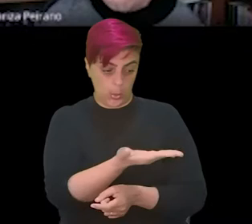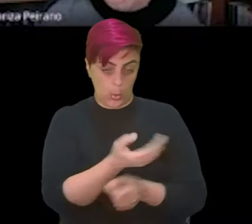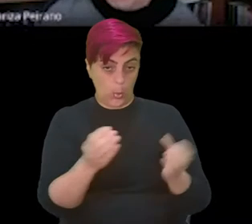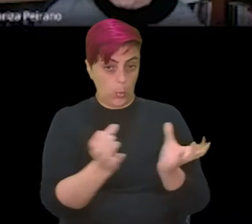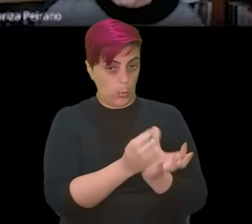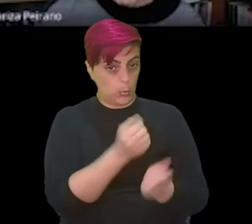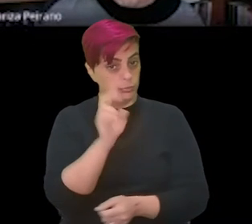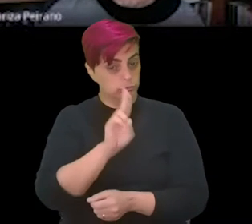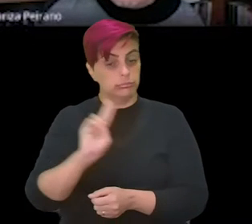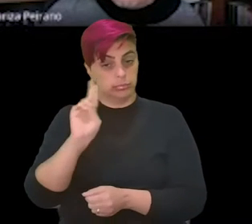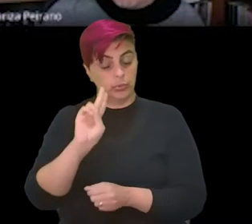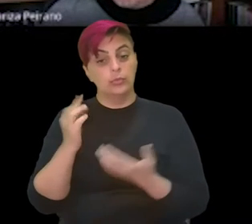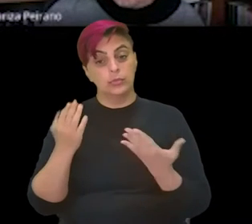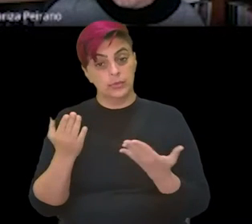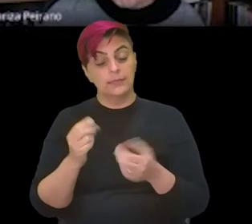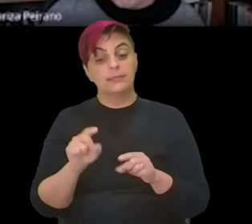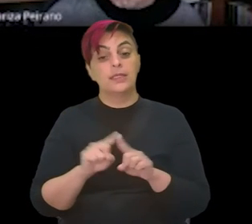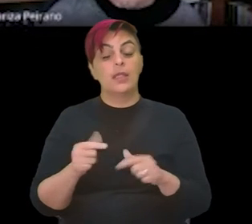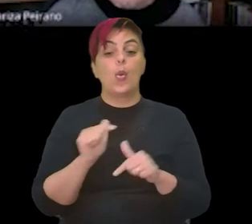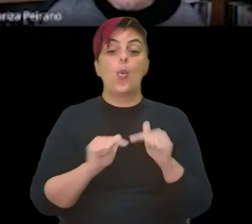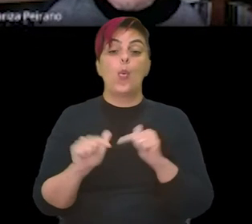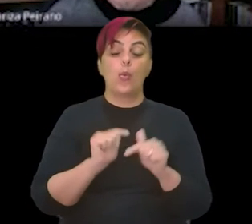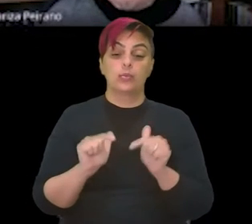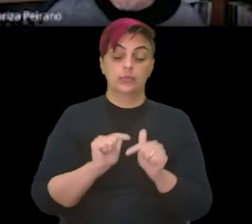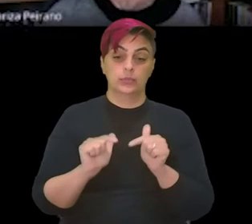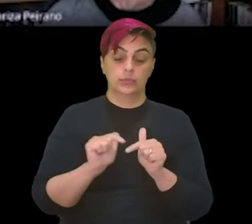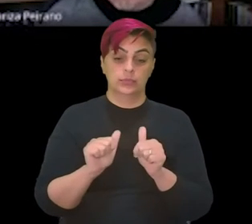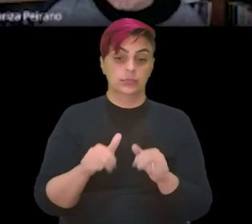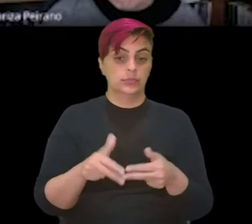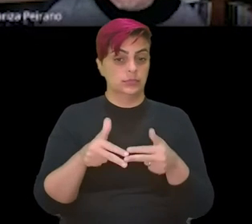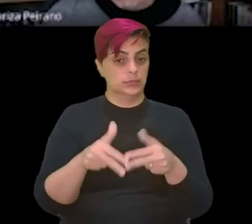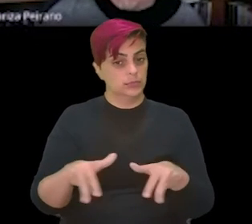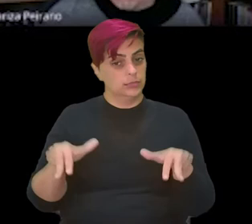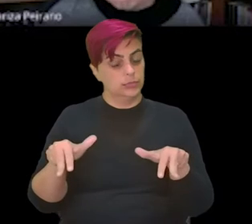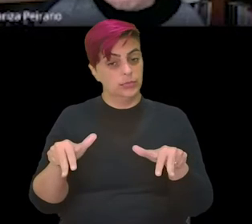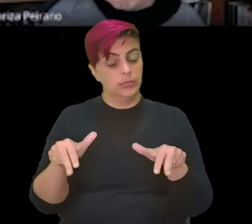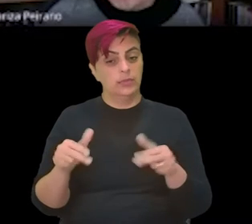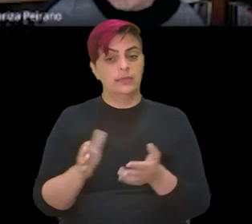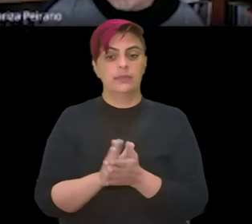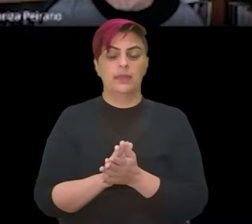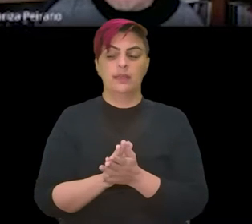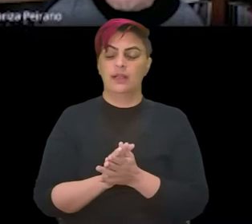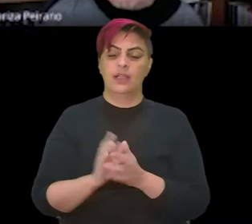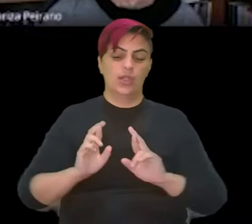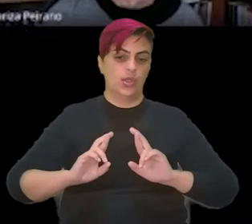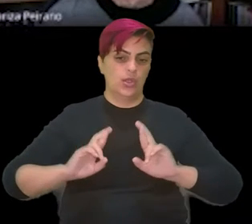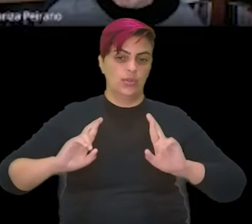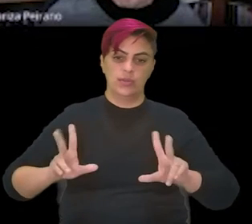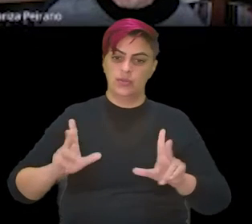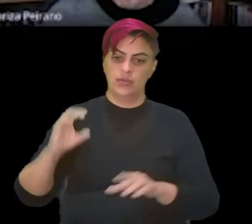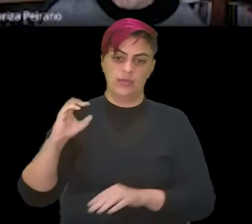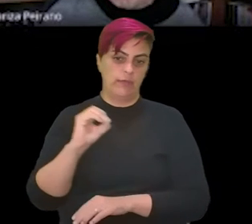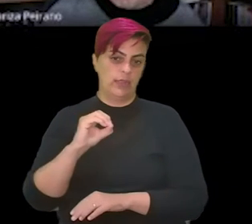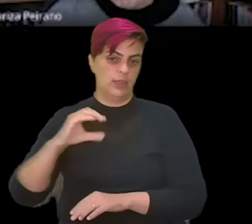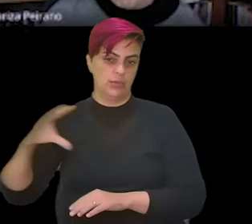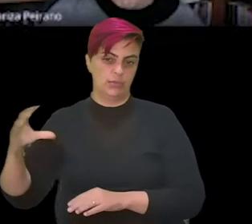equivalente. Isto é, o trabalho etnográfico não deveria seguir a divisão ocidental,